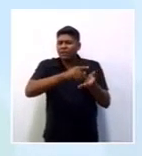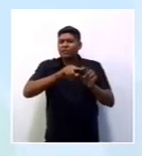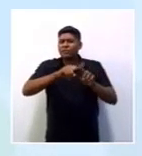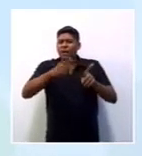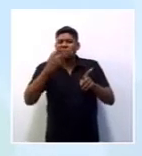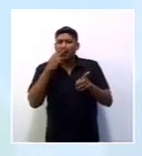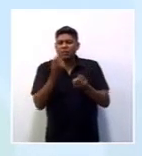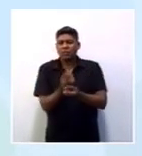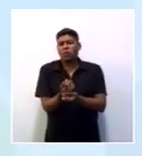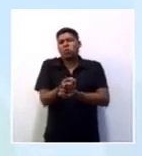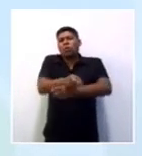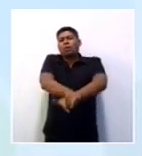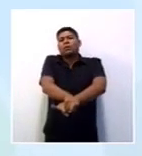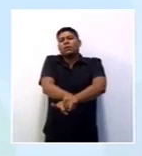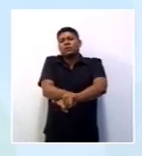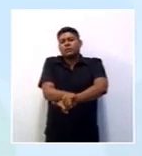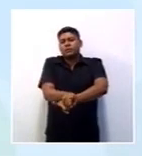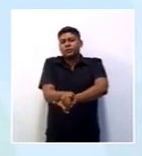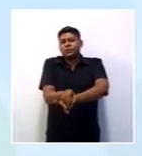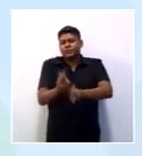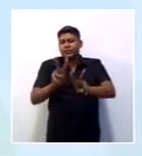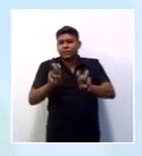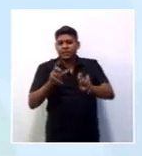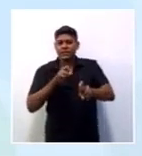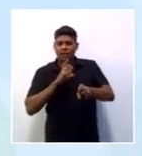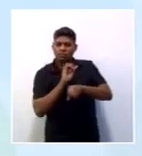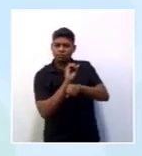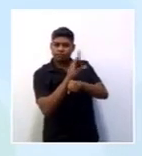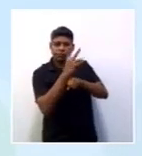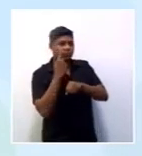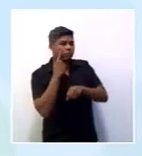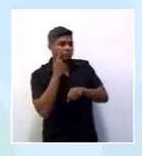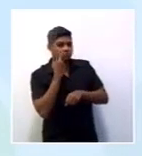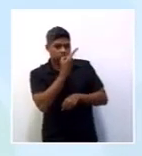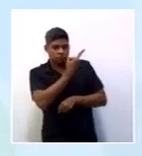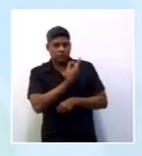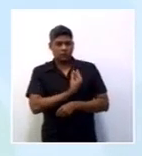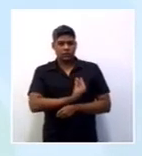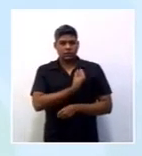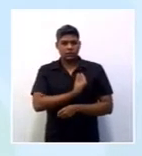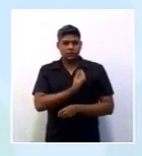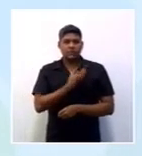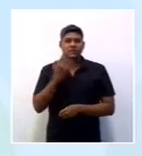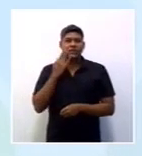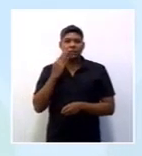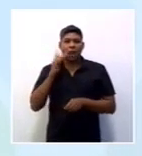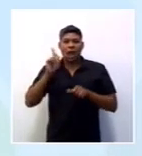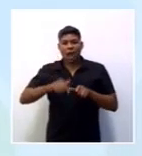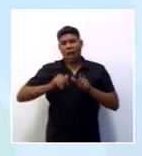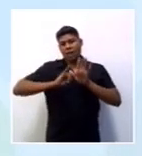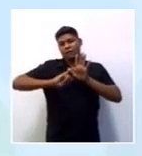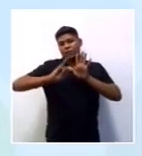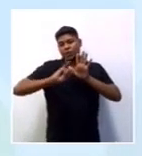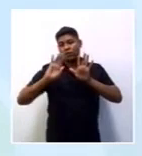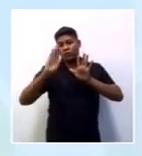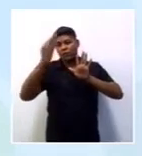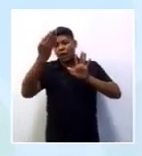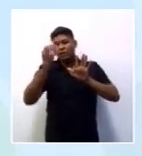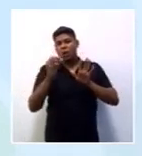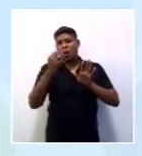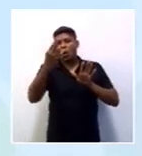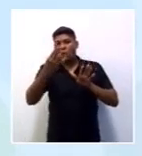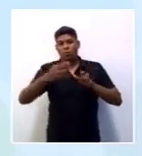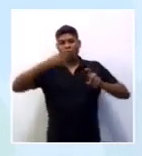deturpando esse assunto. Então aí está o PowerPoint para vocês verem, está na tela de vocês. Então, são notícias falsas ou boatos